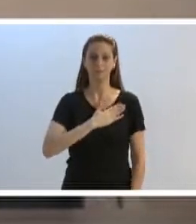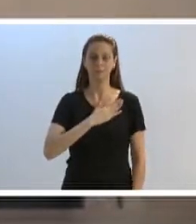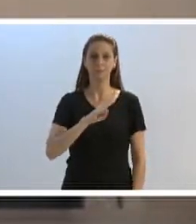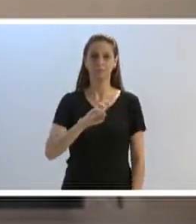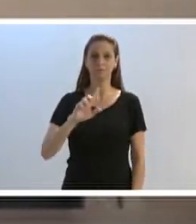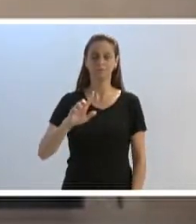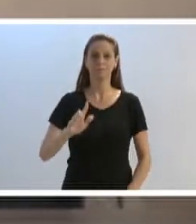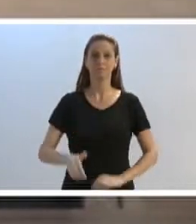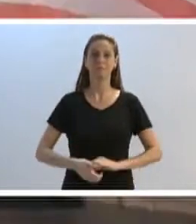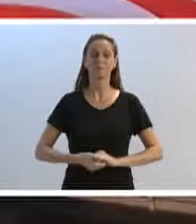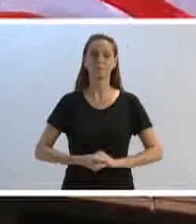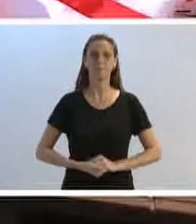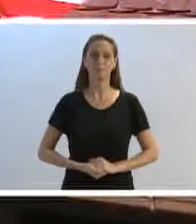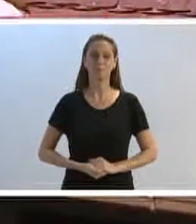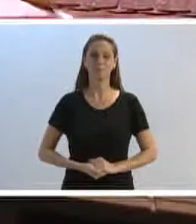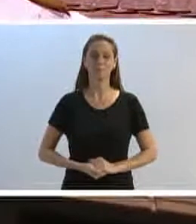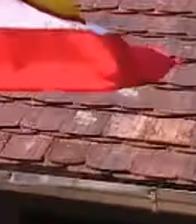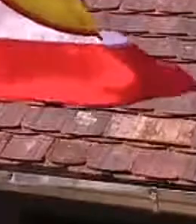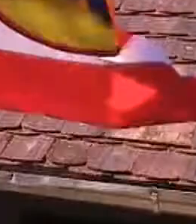Blumenau.